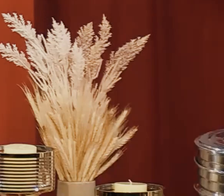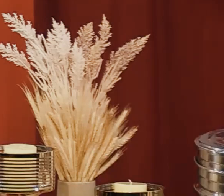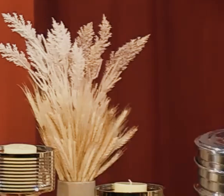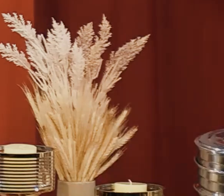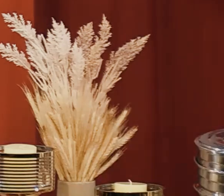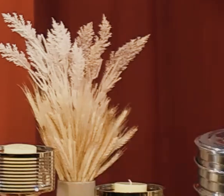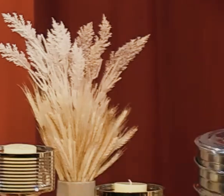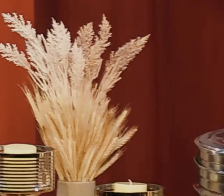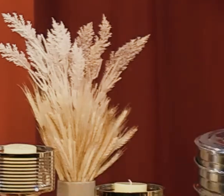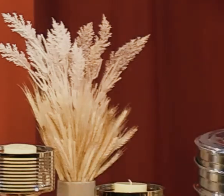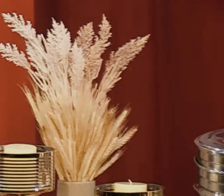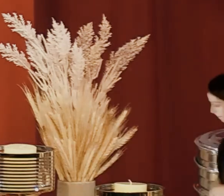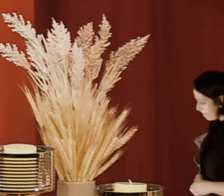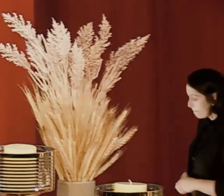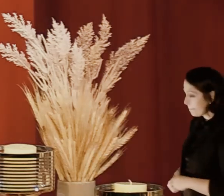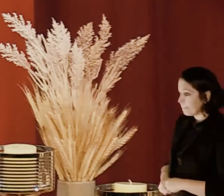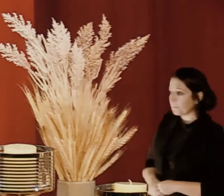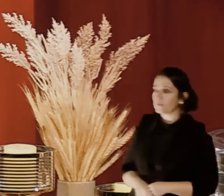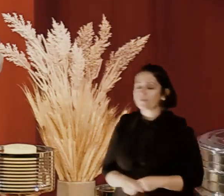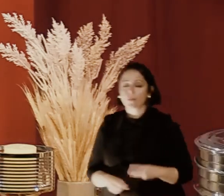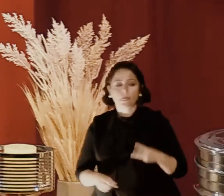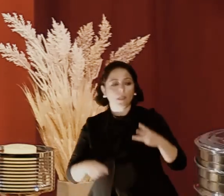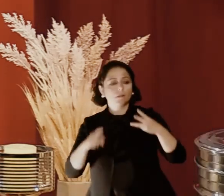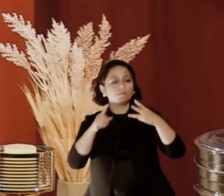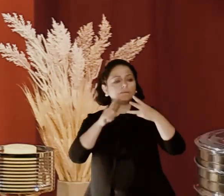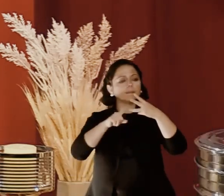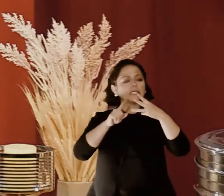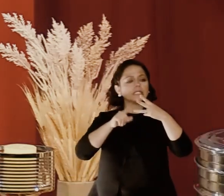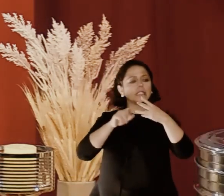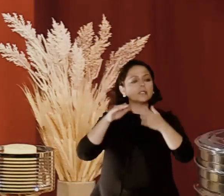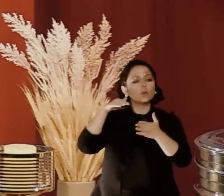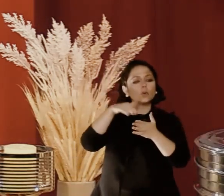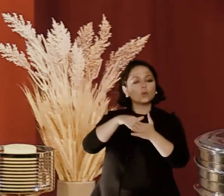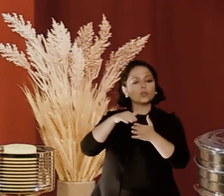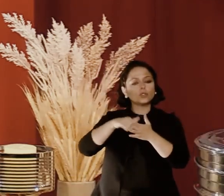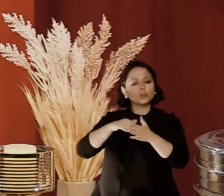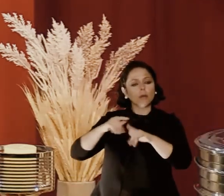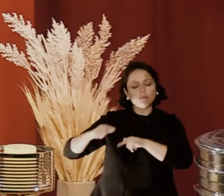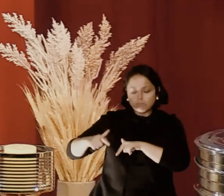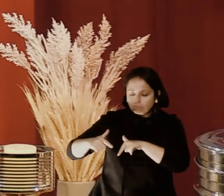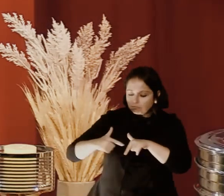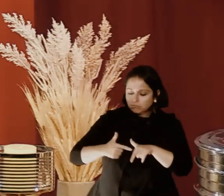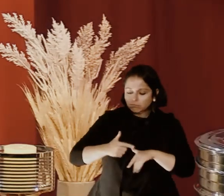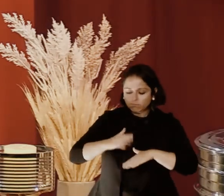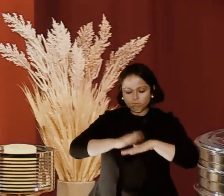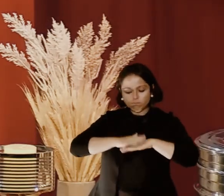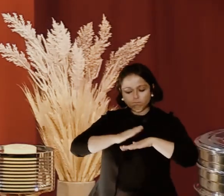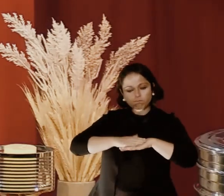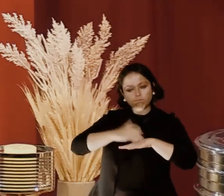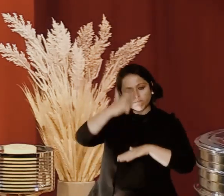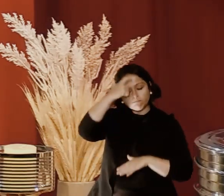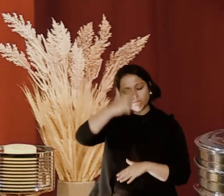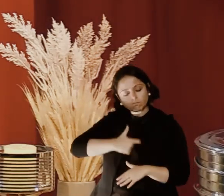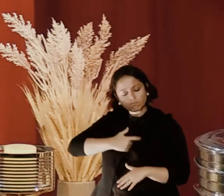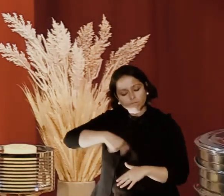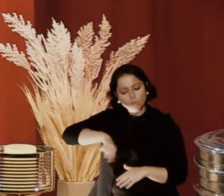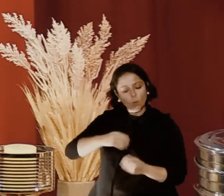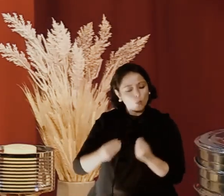Outra, terceira e última atitude que devemos ter diante desta promessa